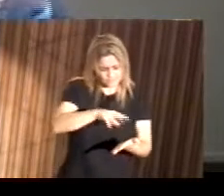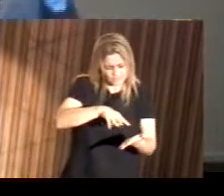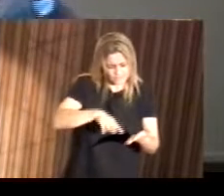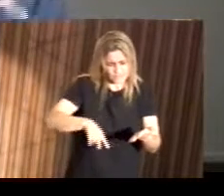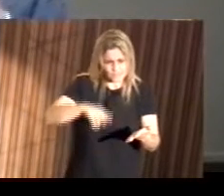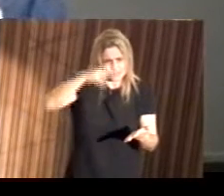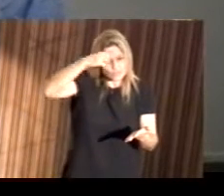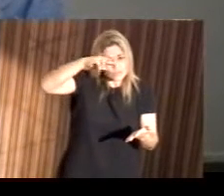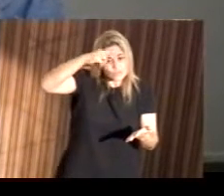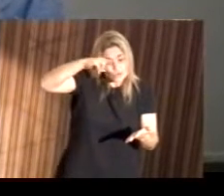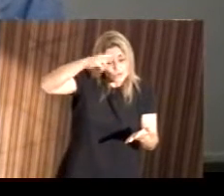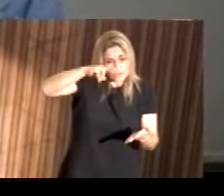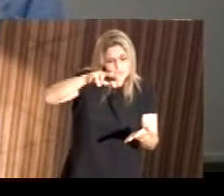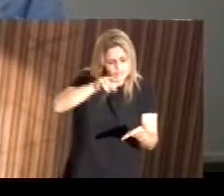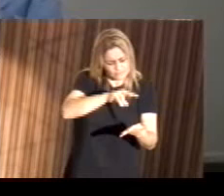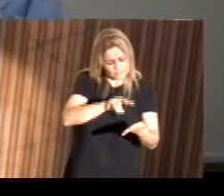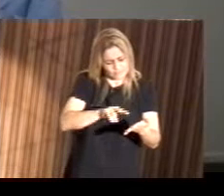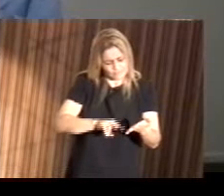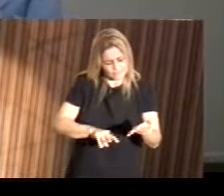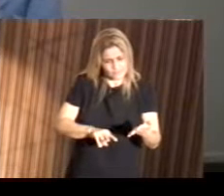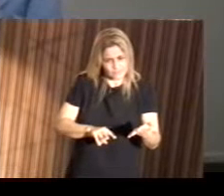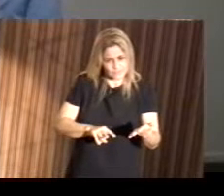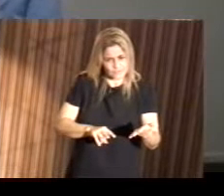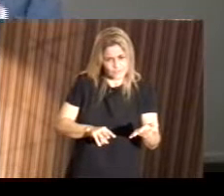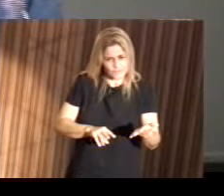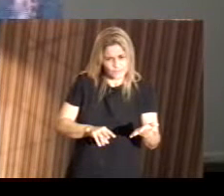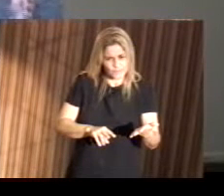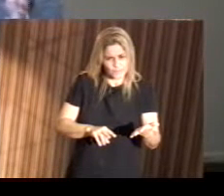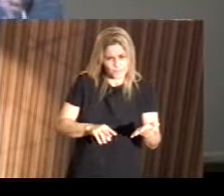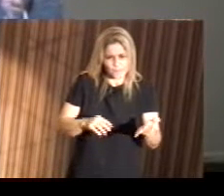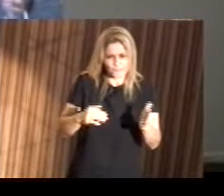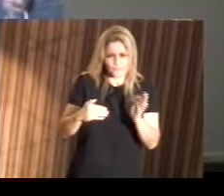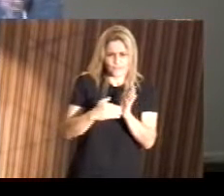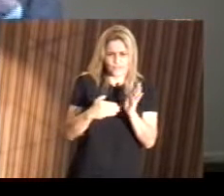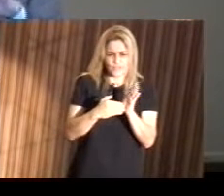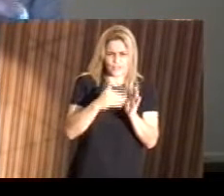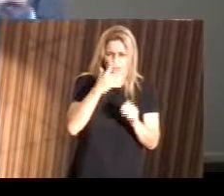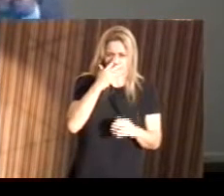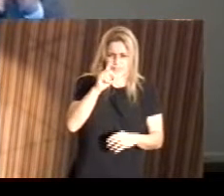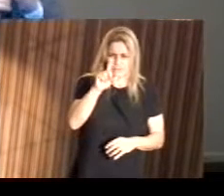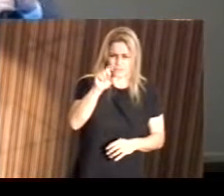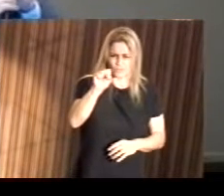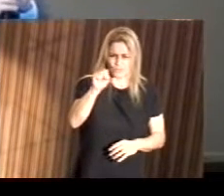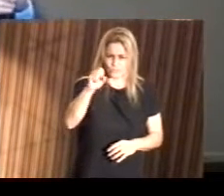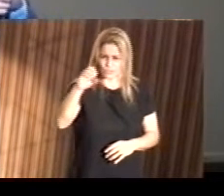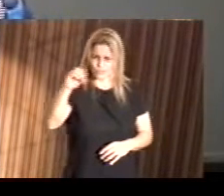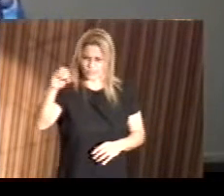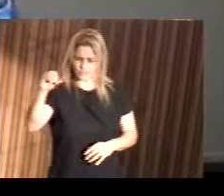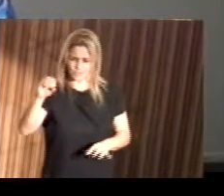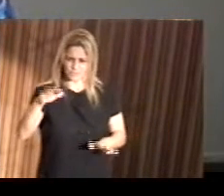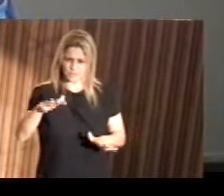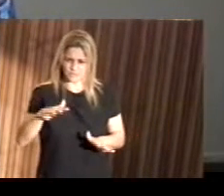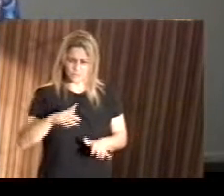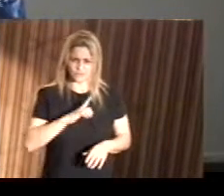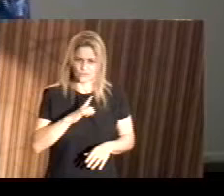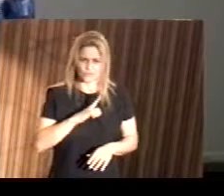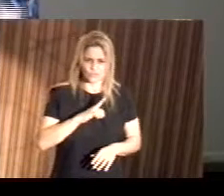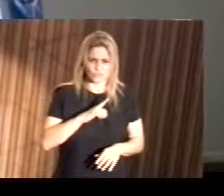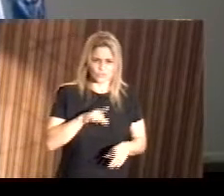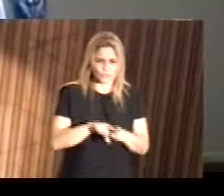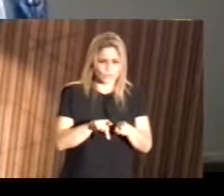achei muito interessante isso. No final dos anos 1800, houve uma praga